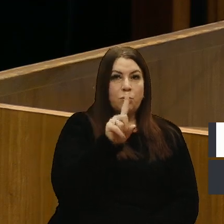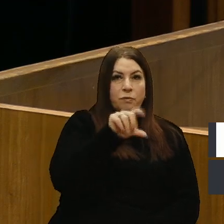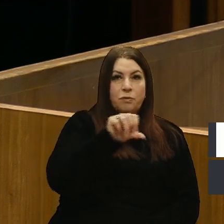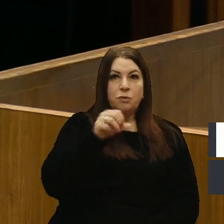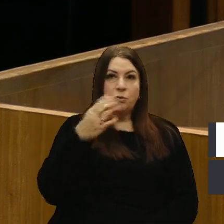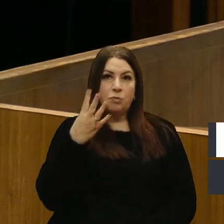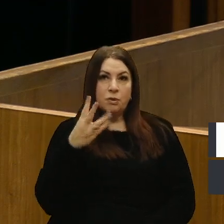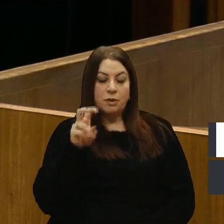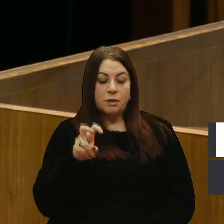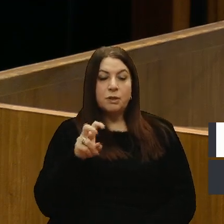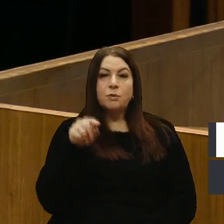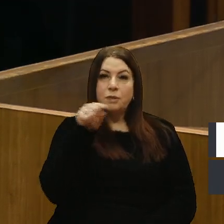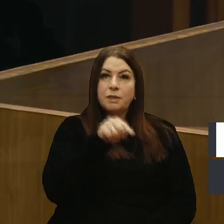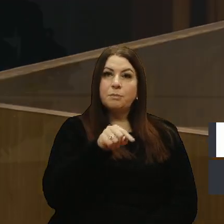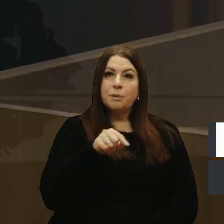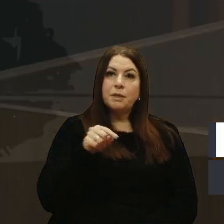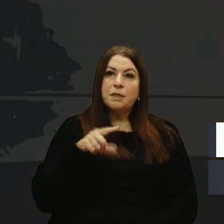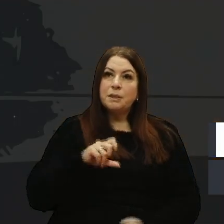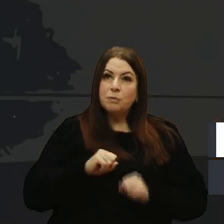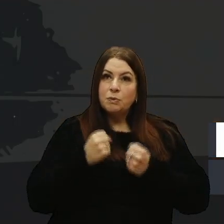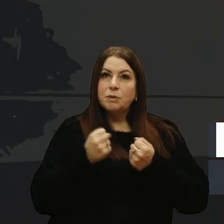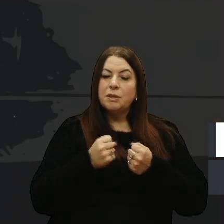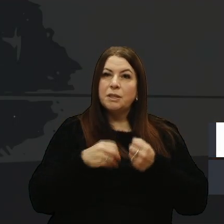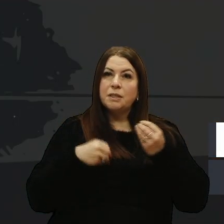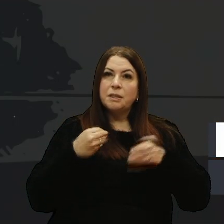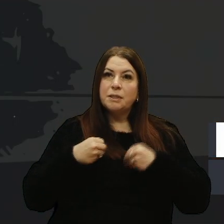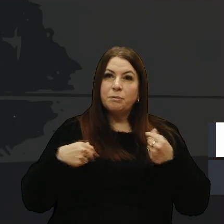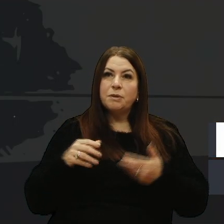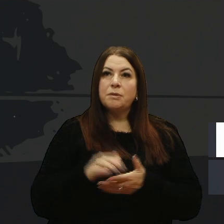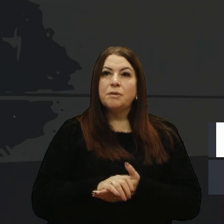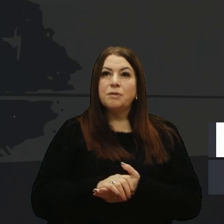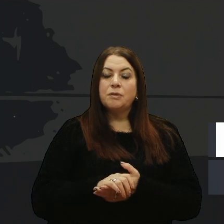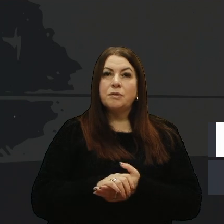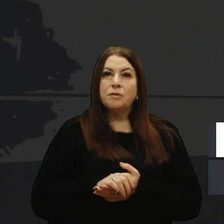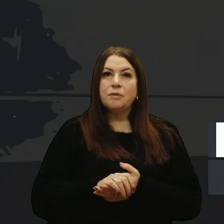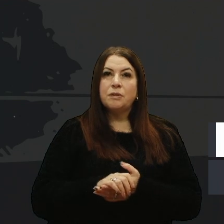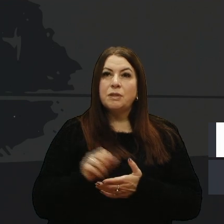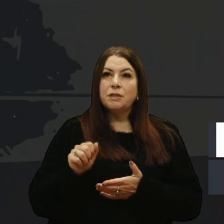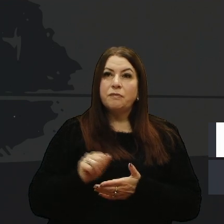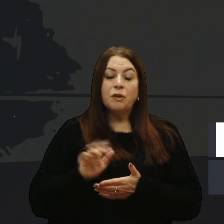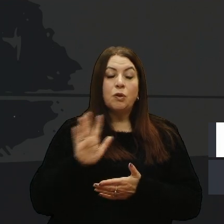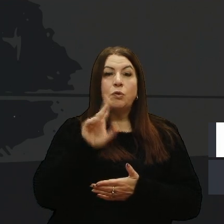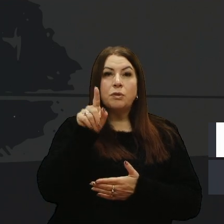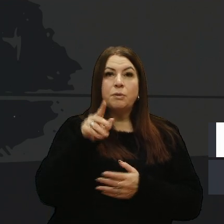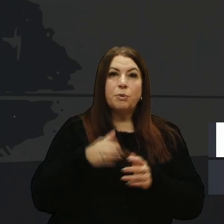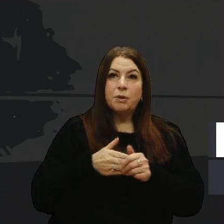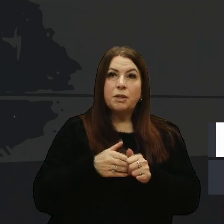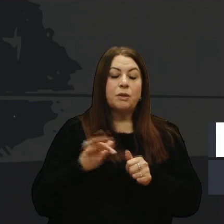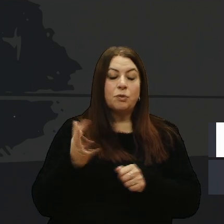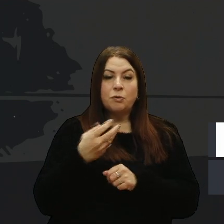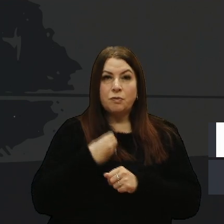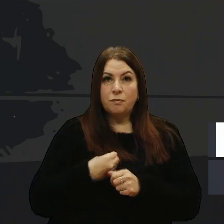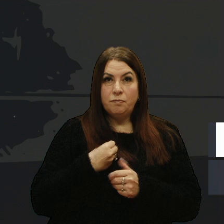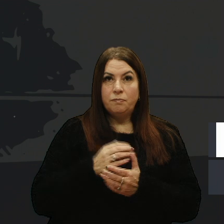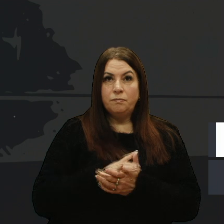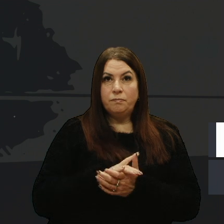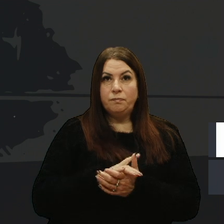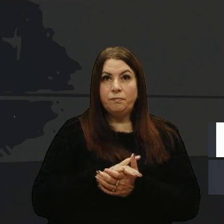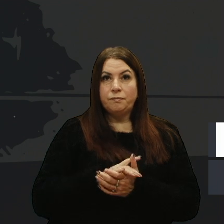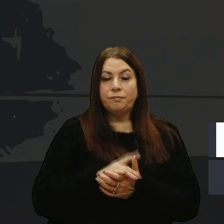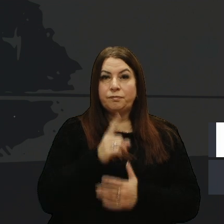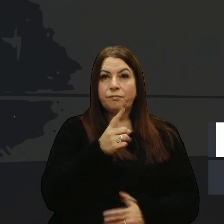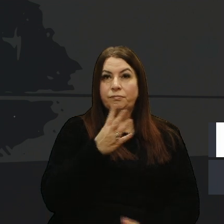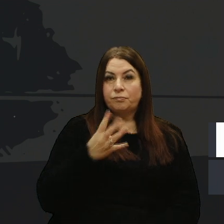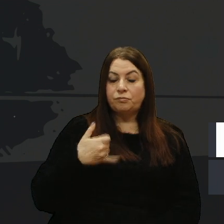45, trouxe determinação e sensibilidade, valores esses que guiaram toda a sua vida. Aos